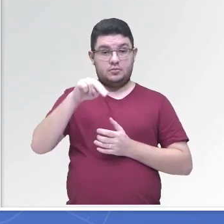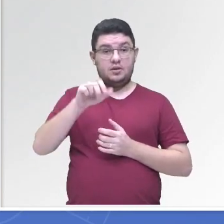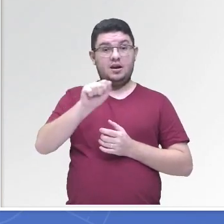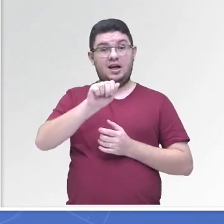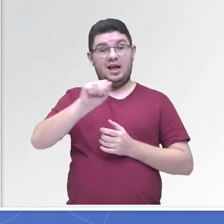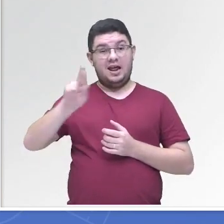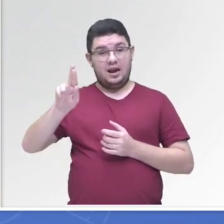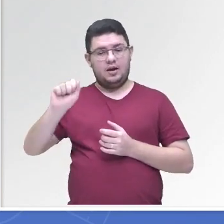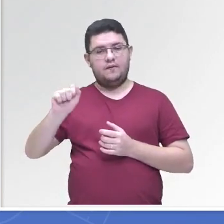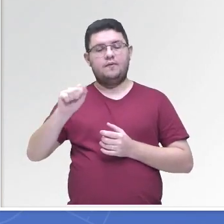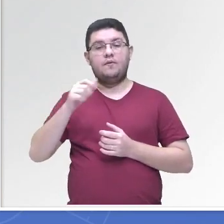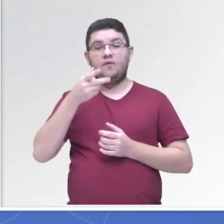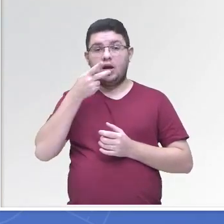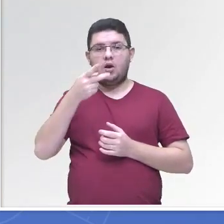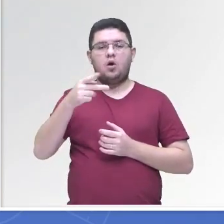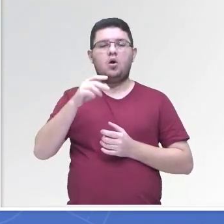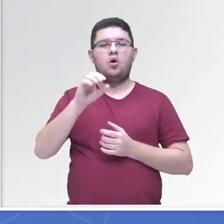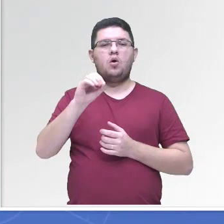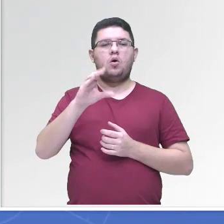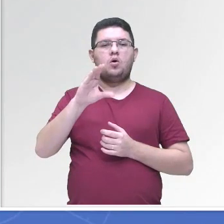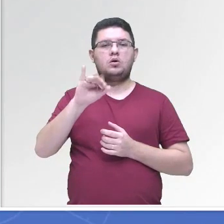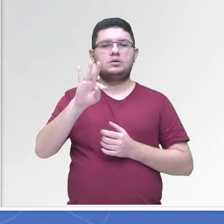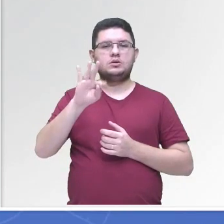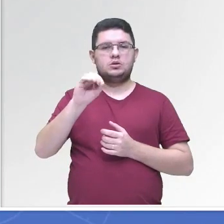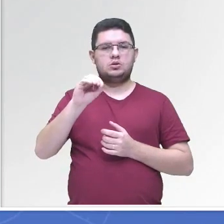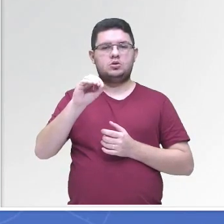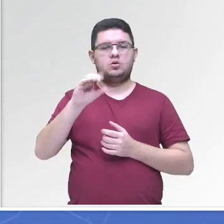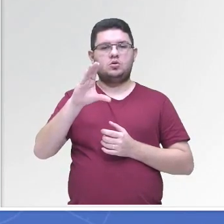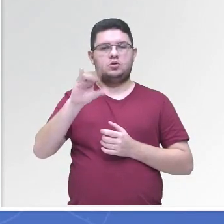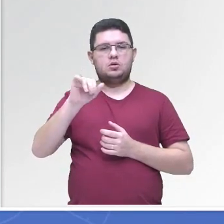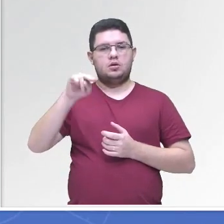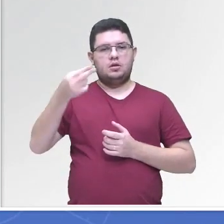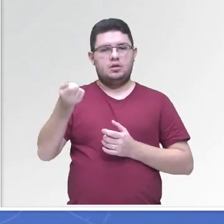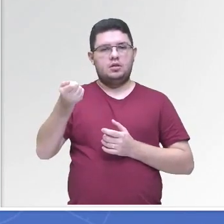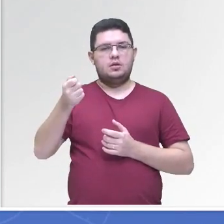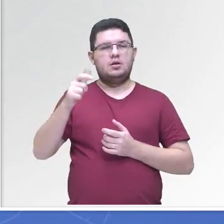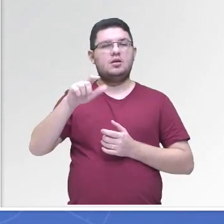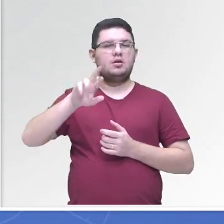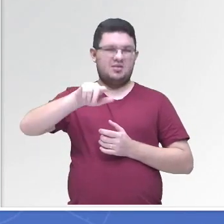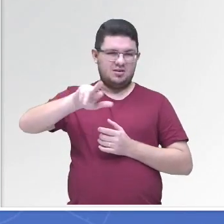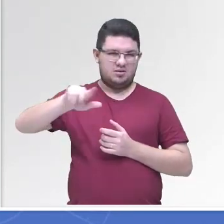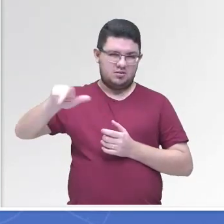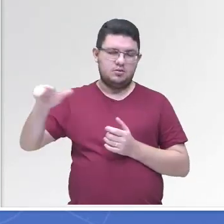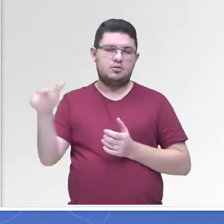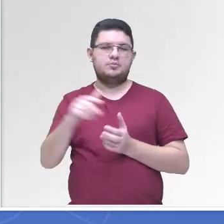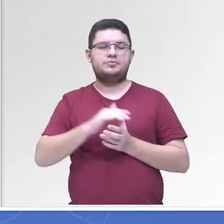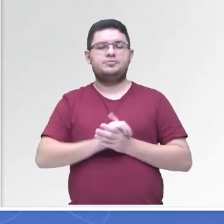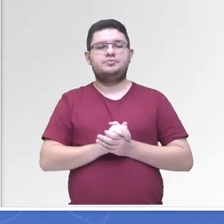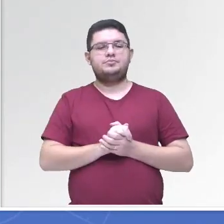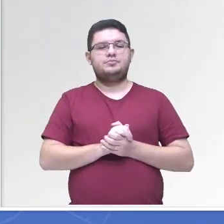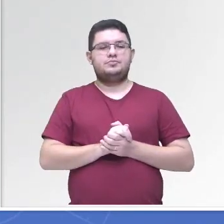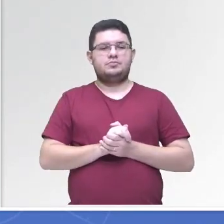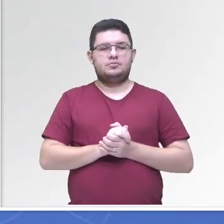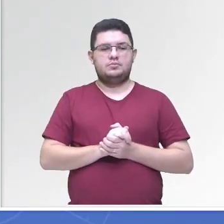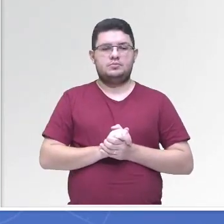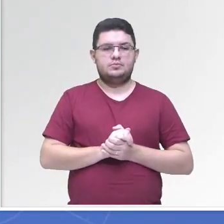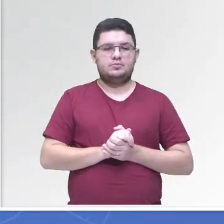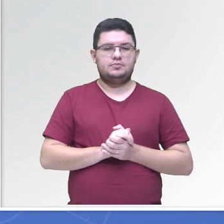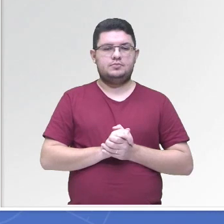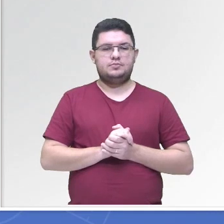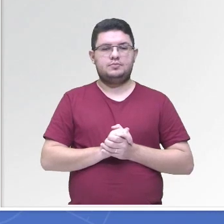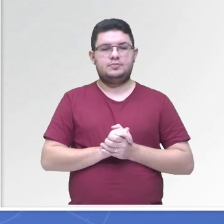colocou citocina, serotonina, dopamina, melatonina, a noradrenalina, né? Colocou também